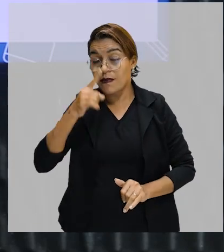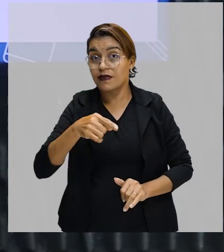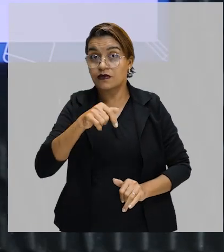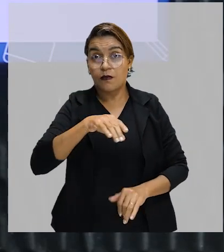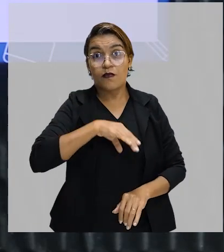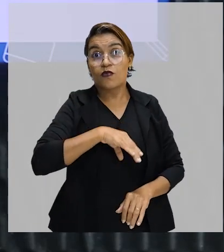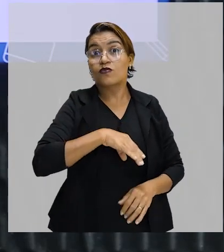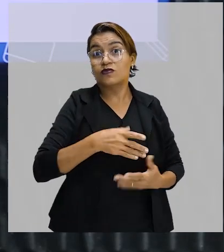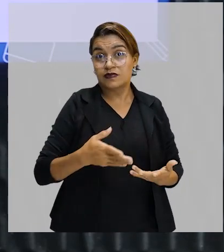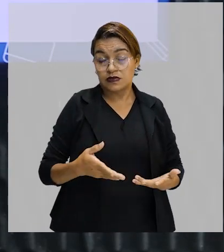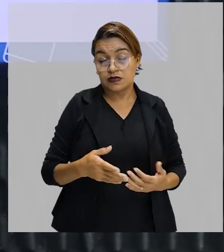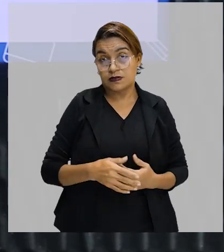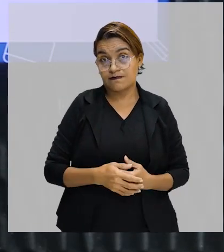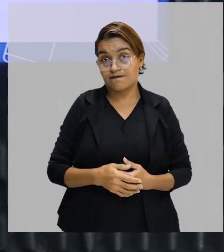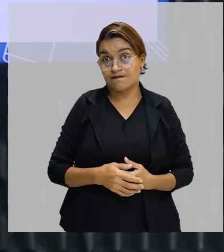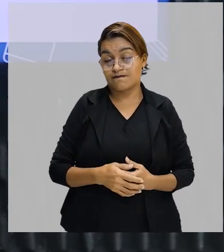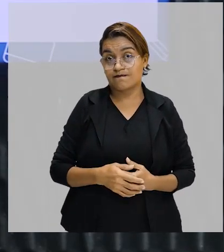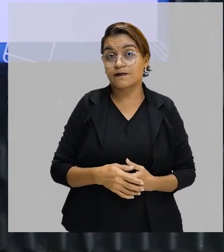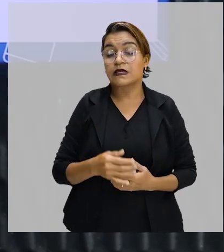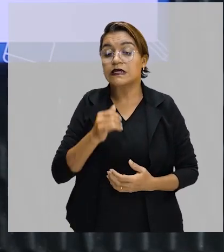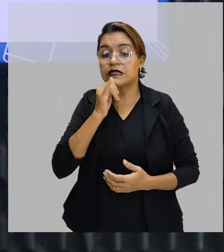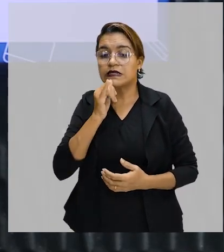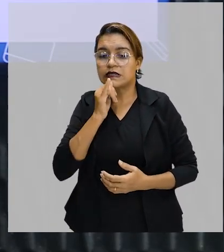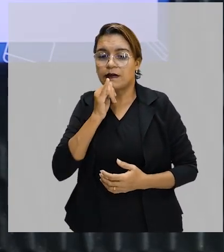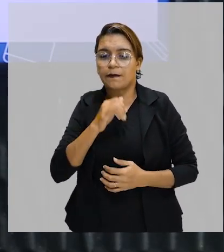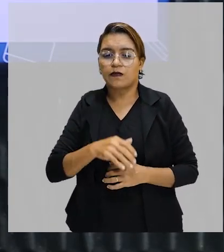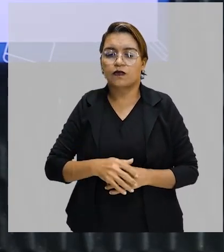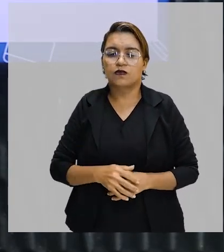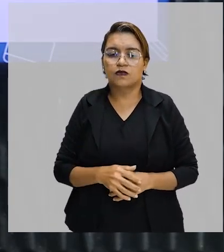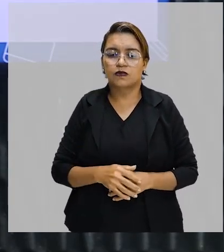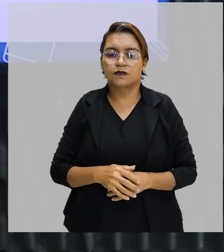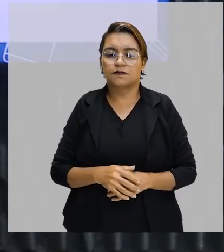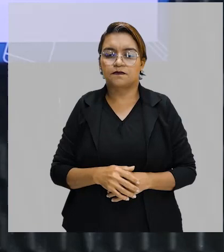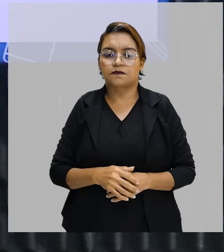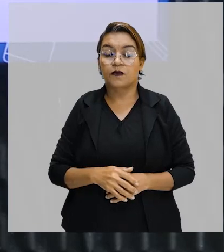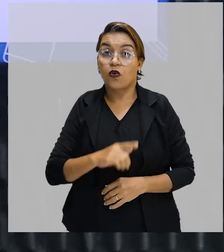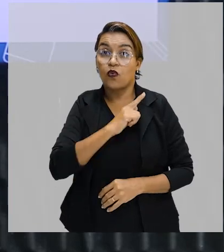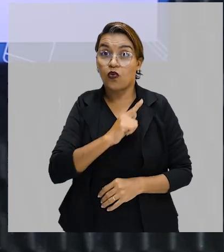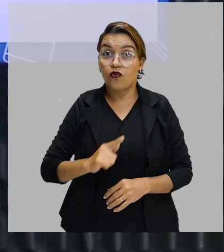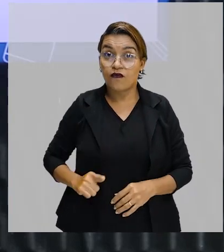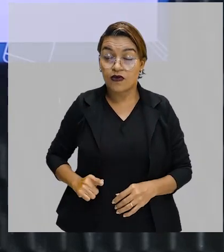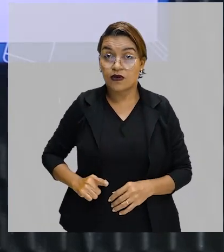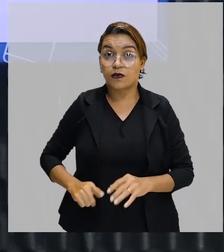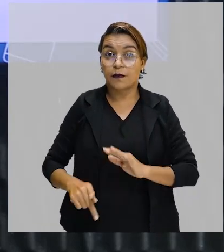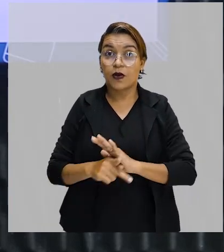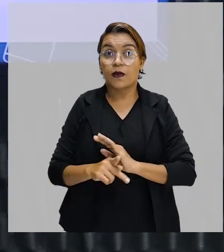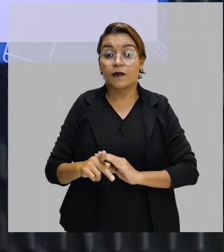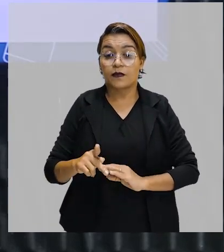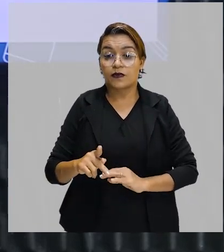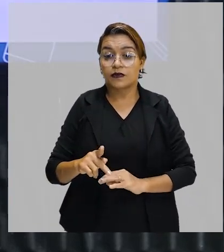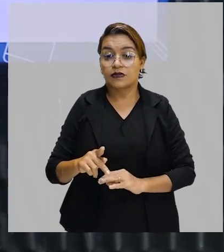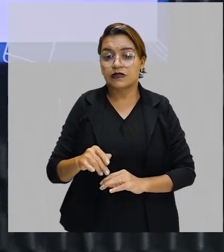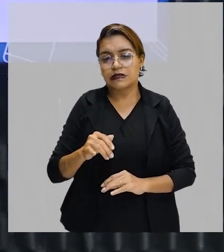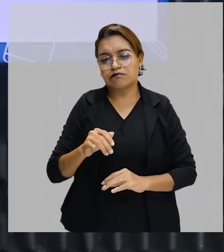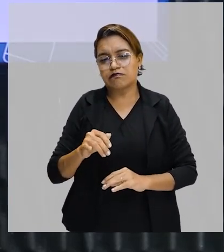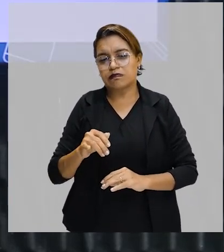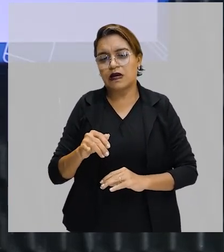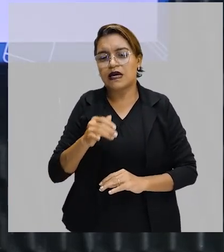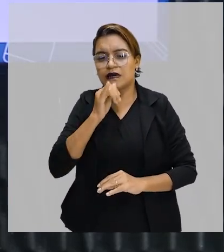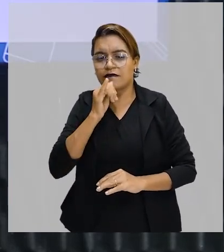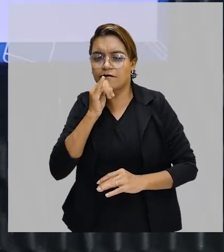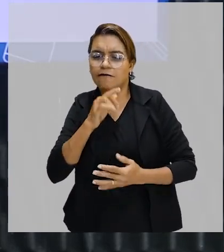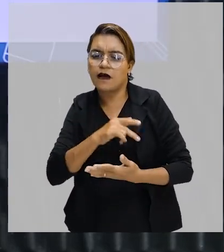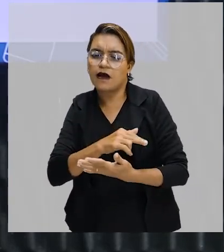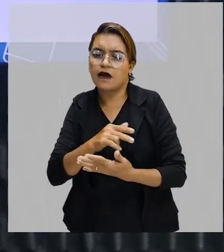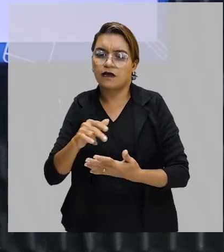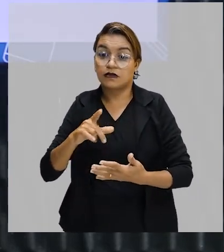tempo movimento salazarista Um movimento não o governo salada salazarista governo ditatorial e tudo